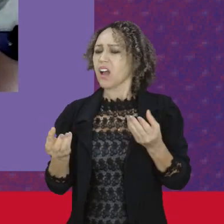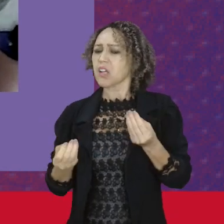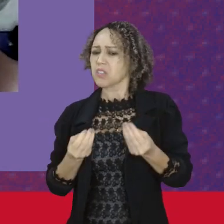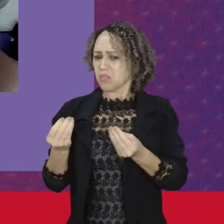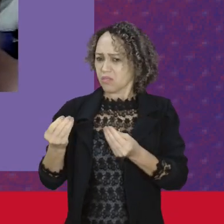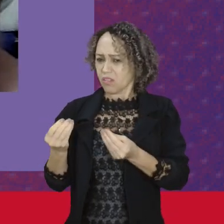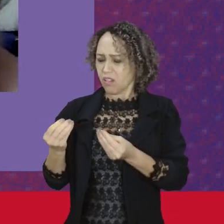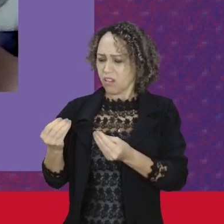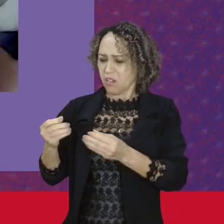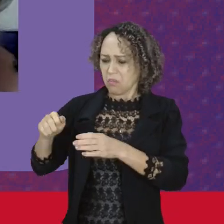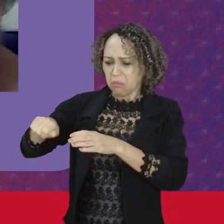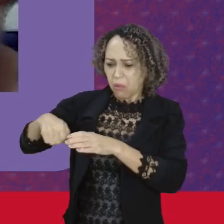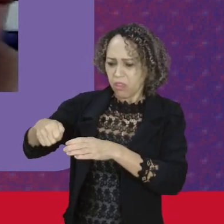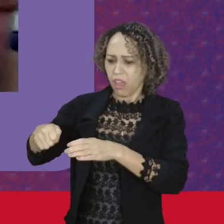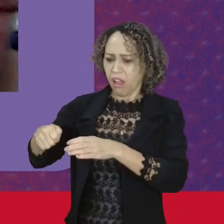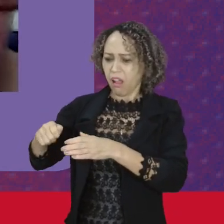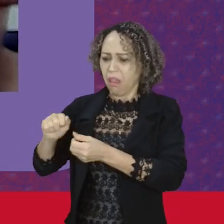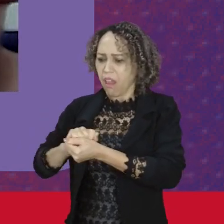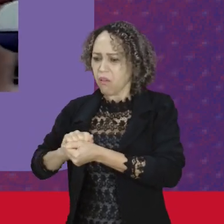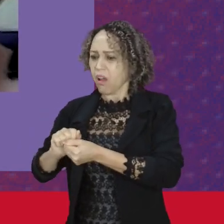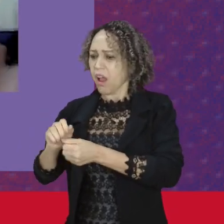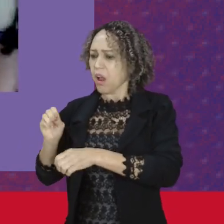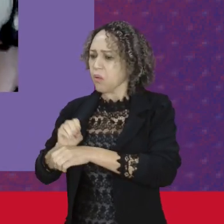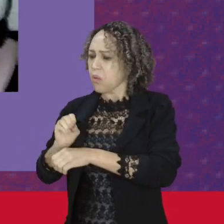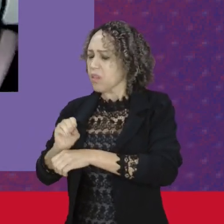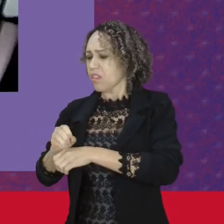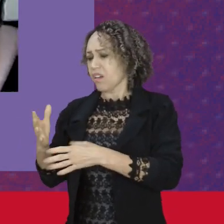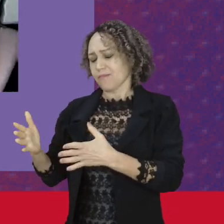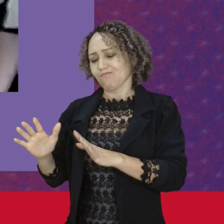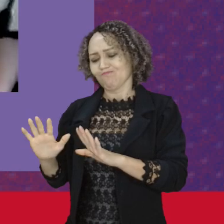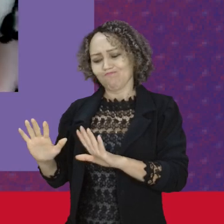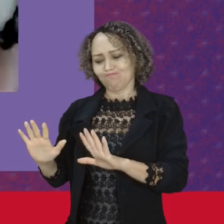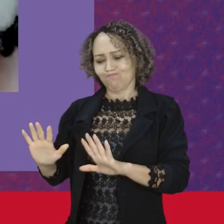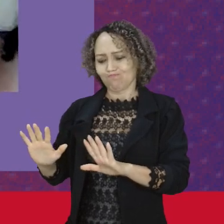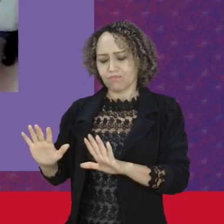era porque o que